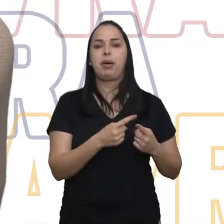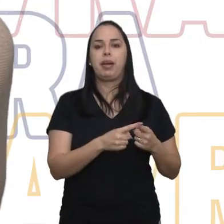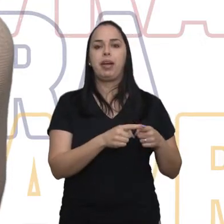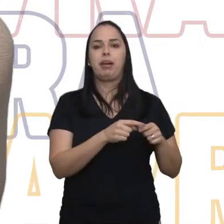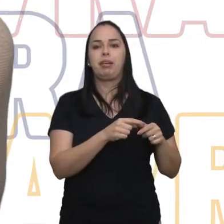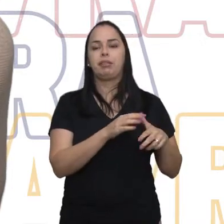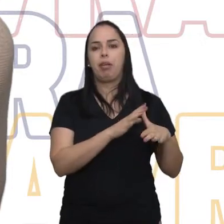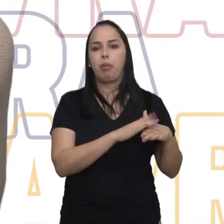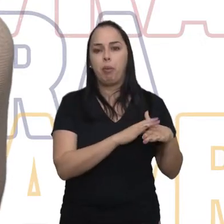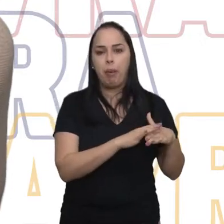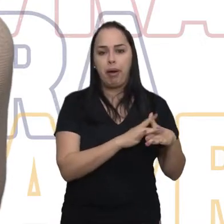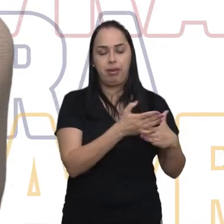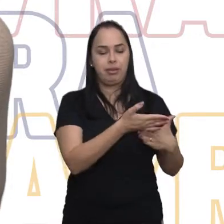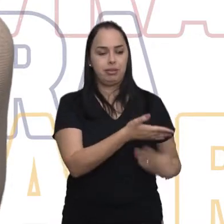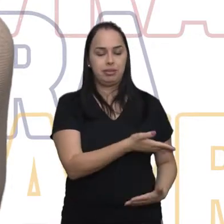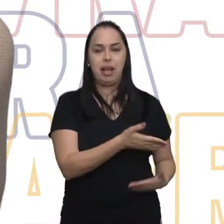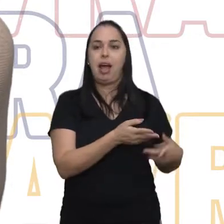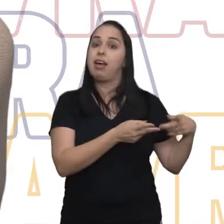da saúde, né?